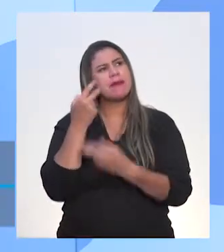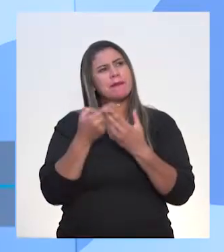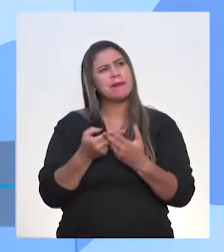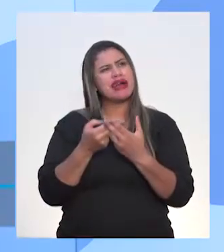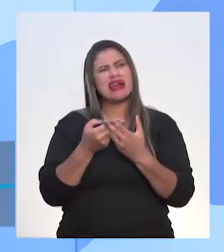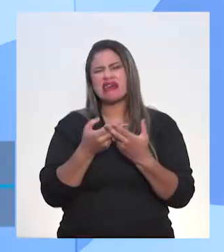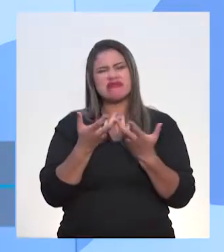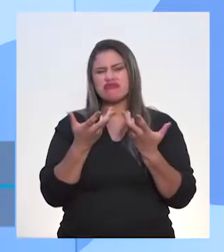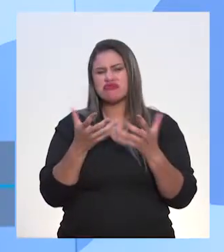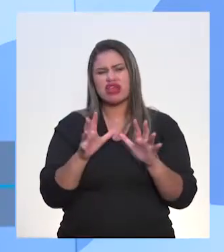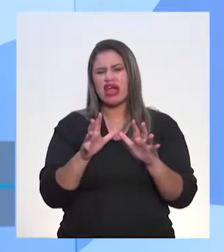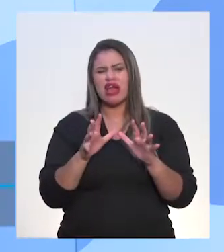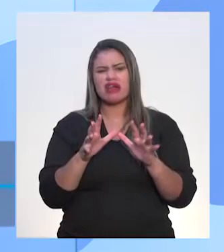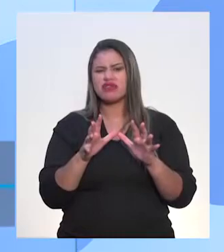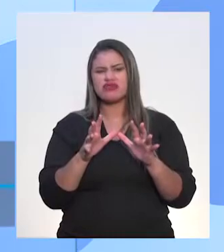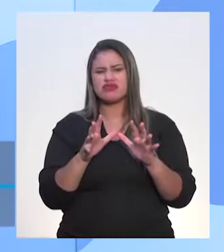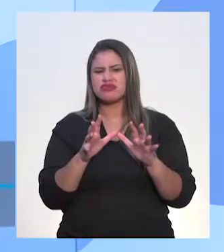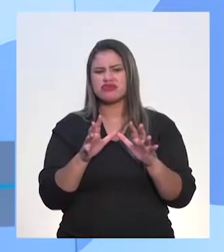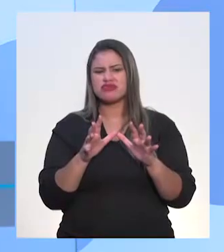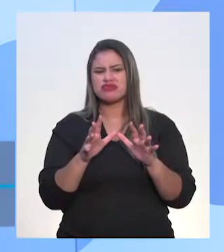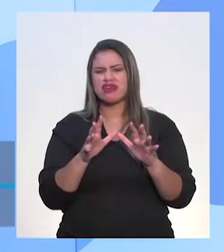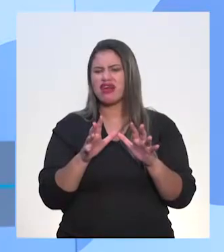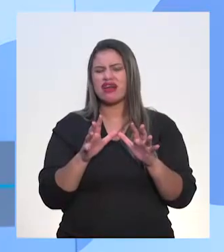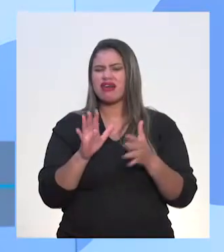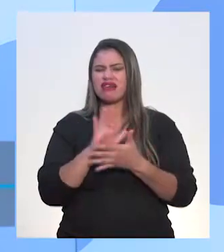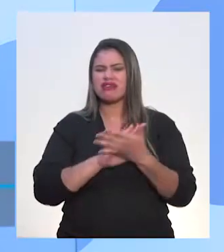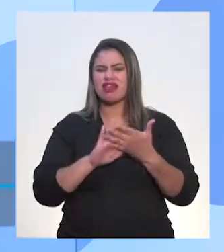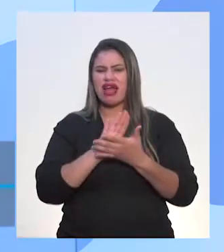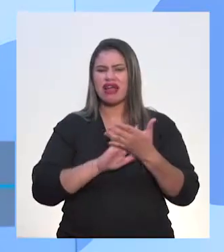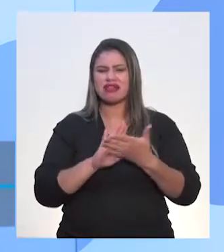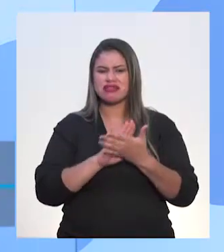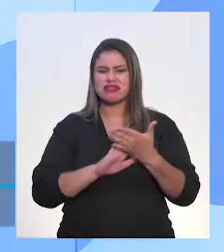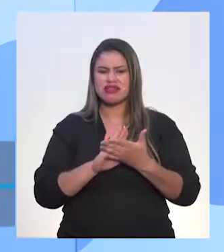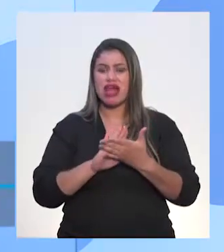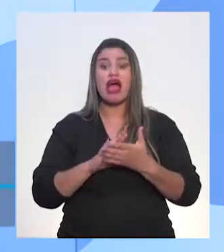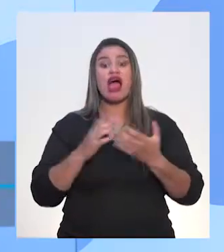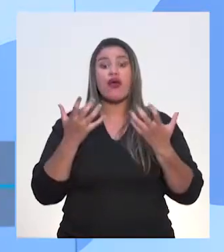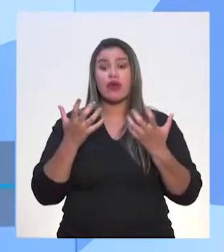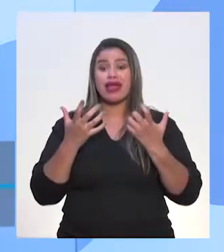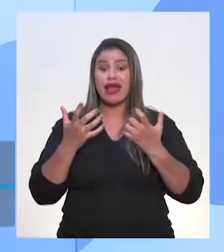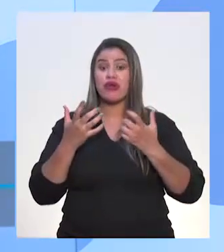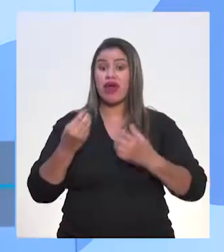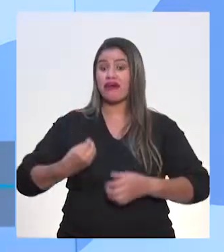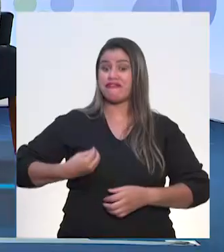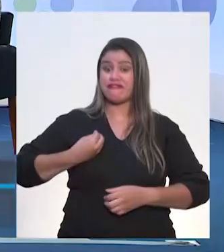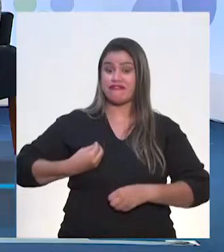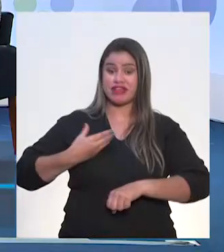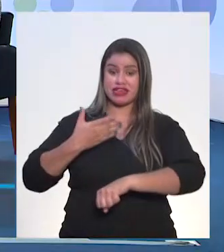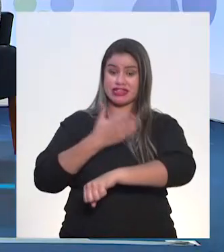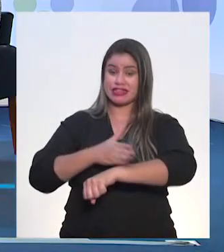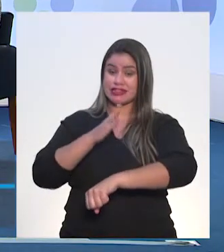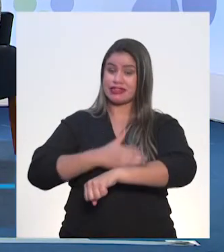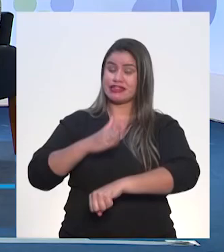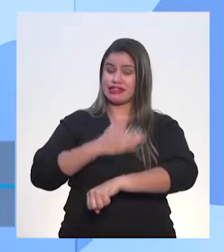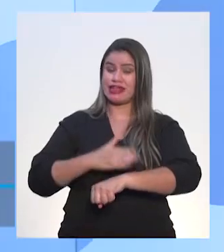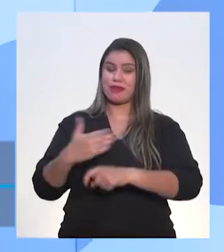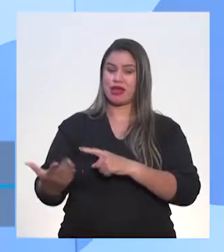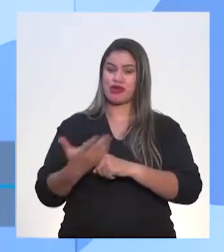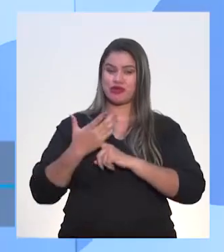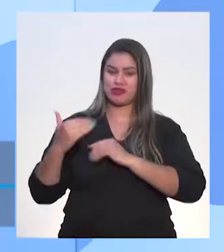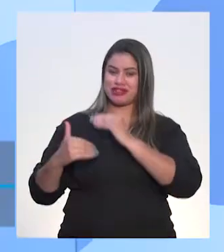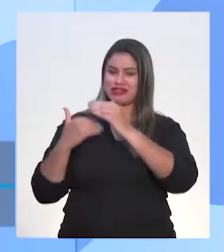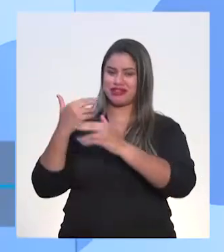eu não quero não vai que a vida me dá mais testes para poder praticar ali desenvolvê-la eu acho que eu me identifico viu